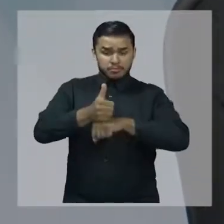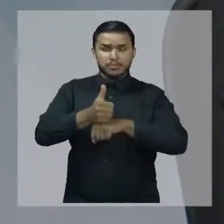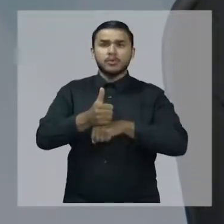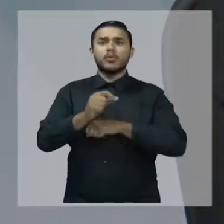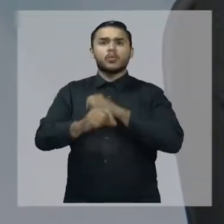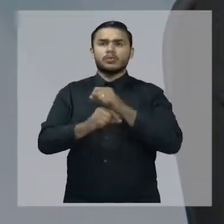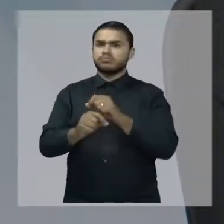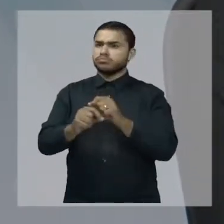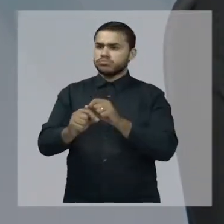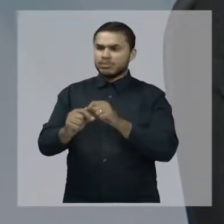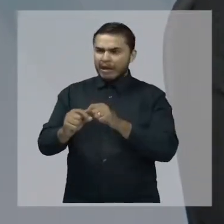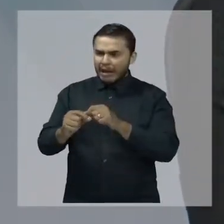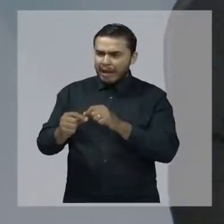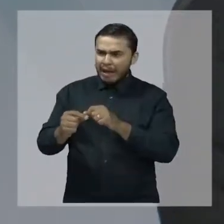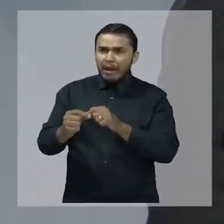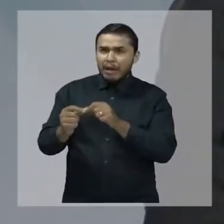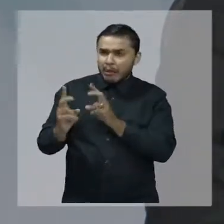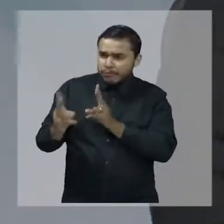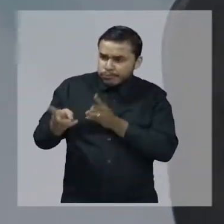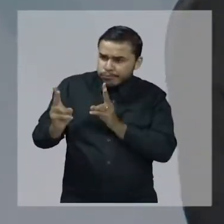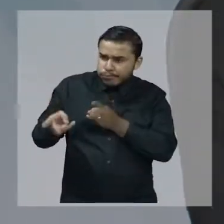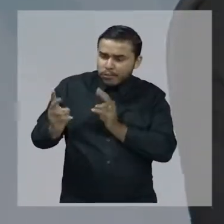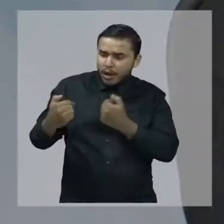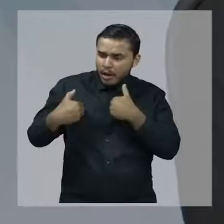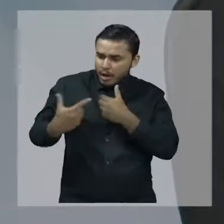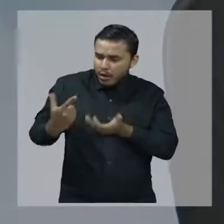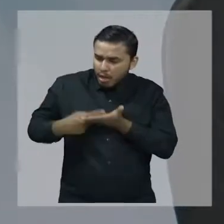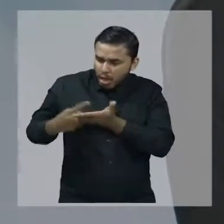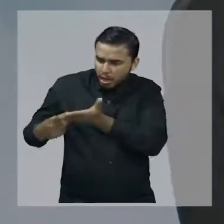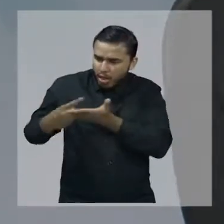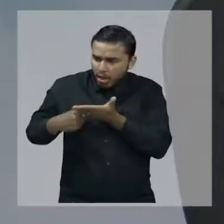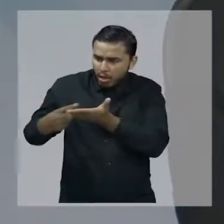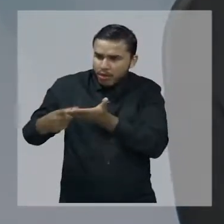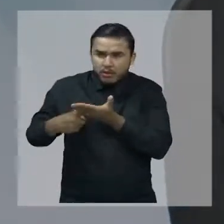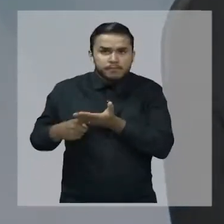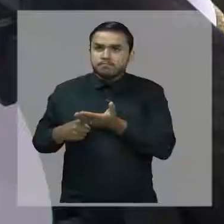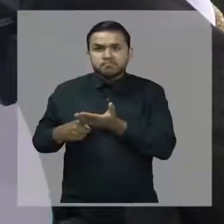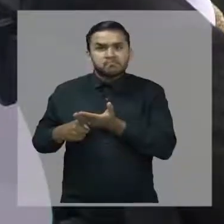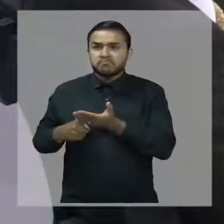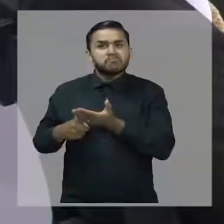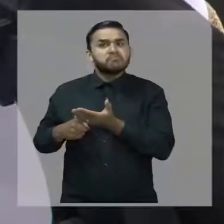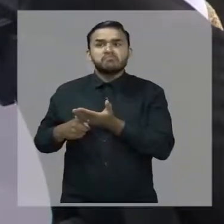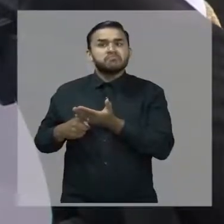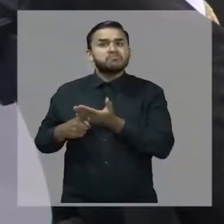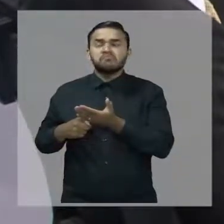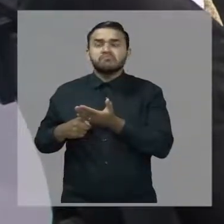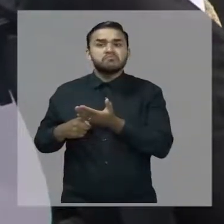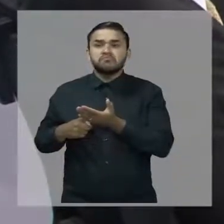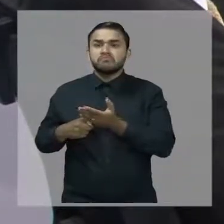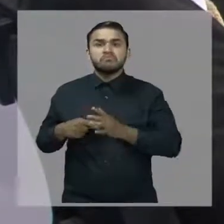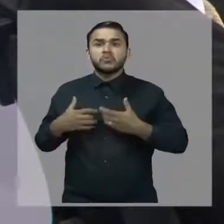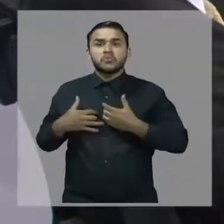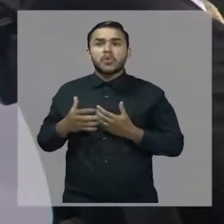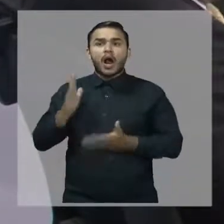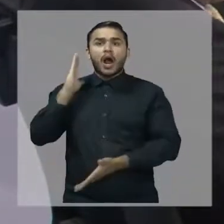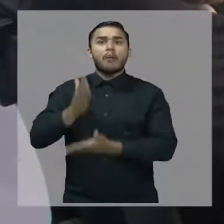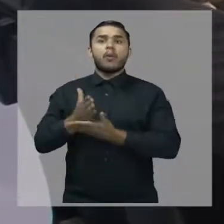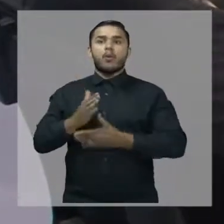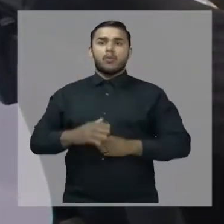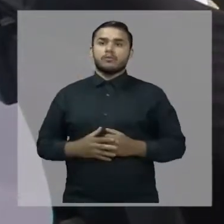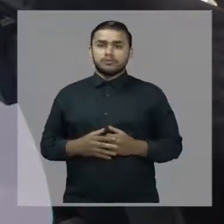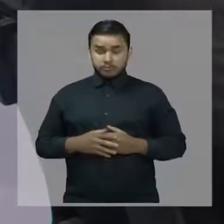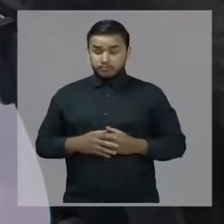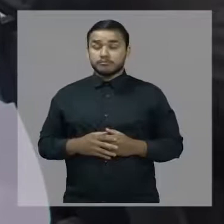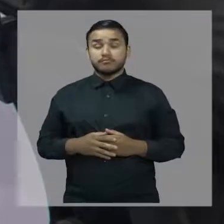da circunstância, ele teve que romper isso. Então, acabou esse negócio do toma lá da cá. Então, o presidente ficou refém.